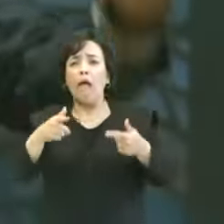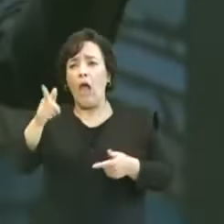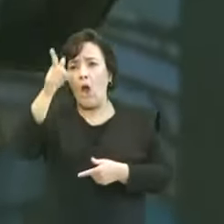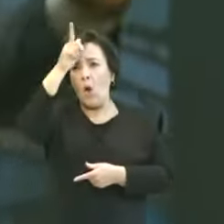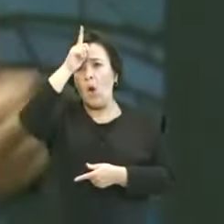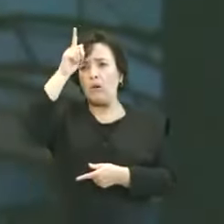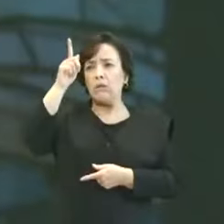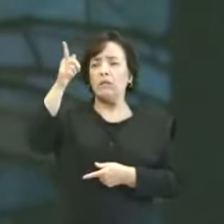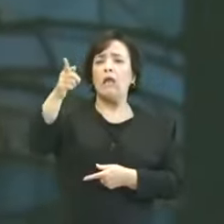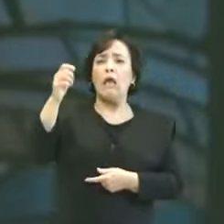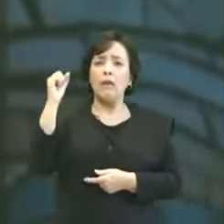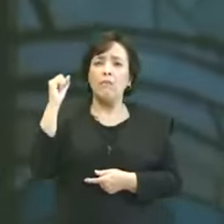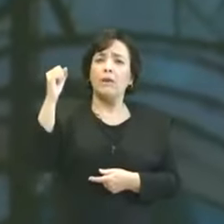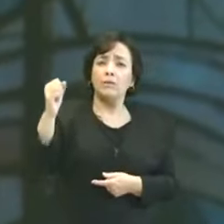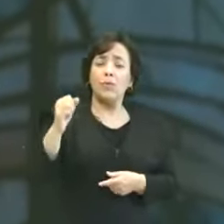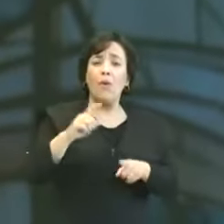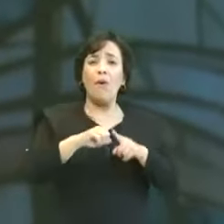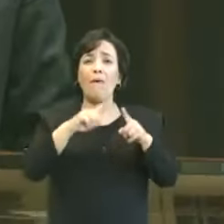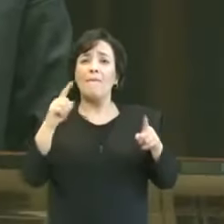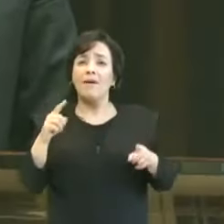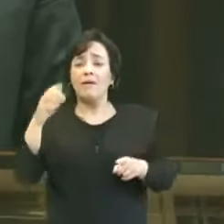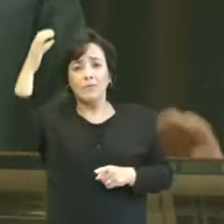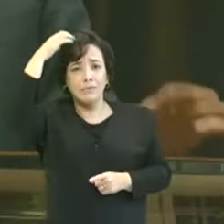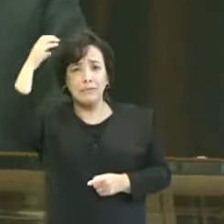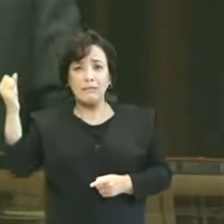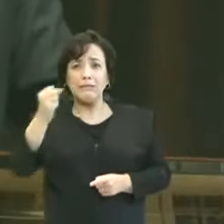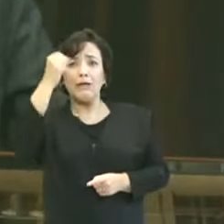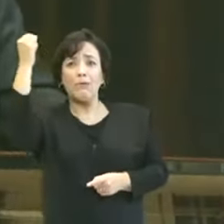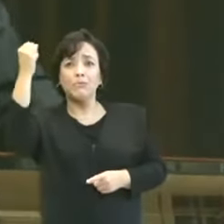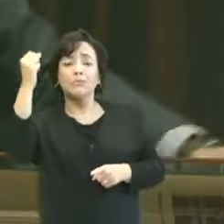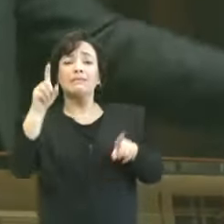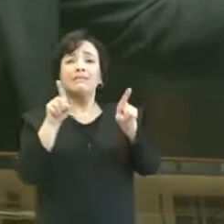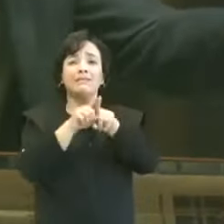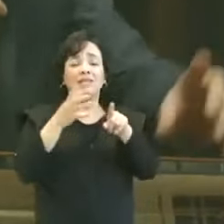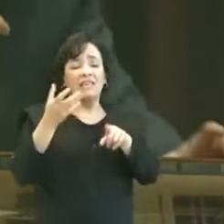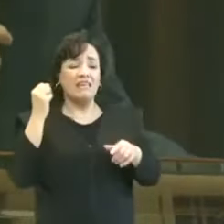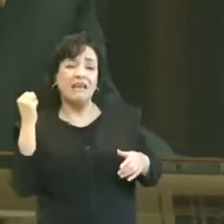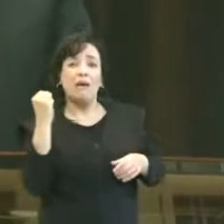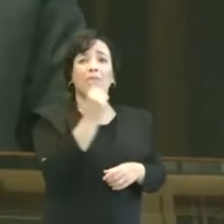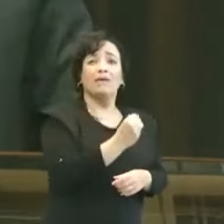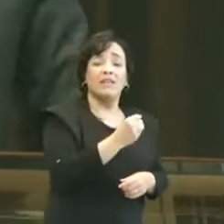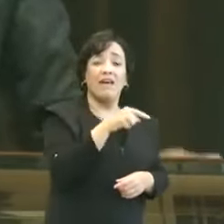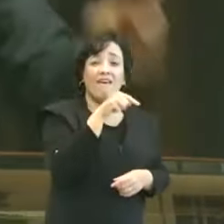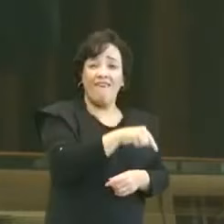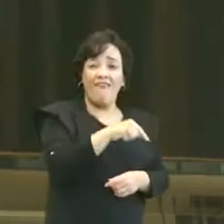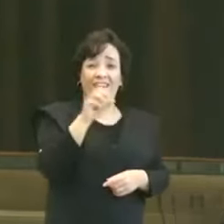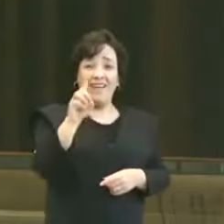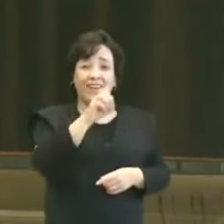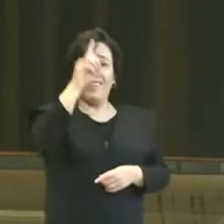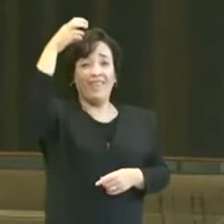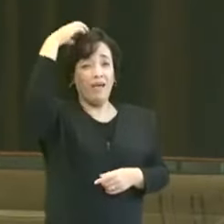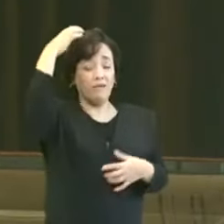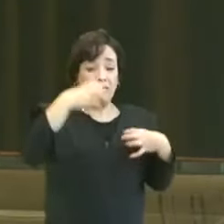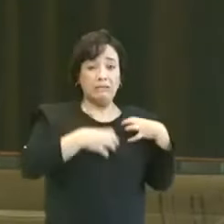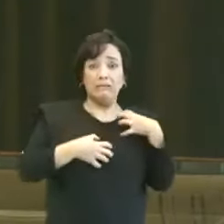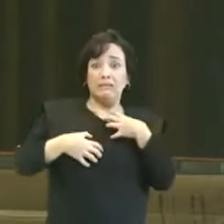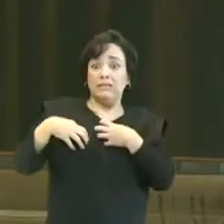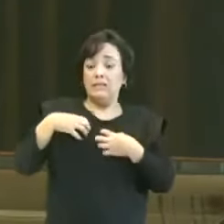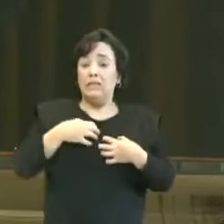cavernas, sendo perseguido pelo rei Saul. E sabe, é nesse contexto que este homem